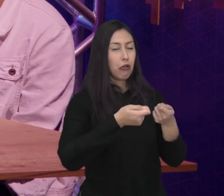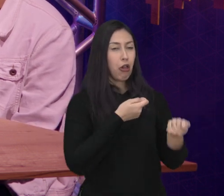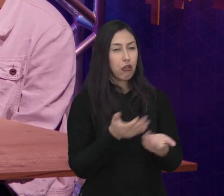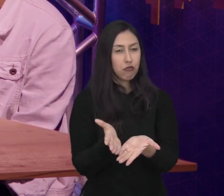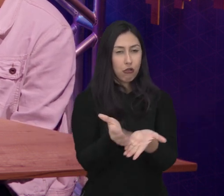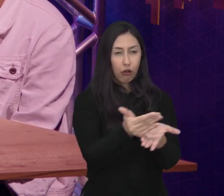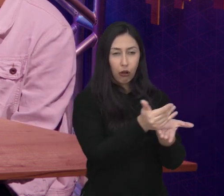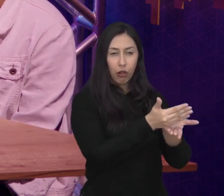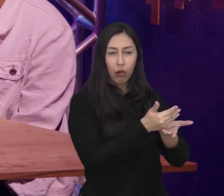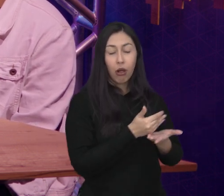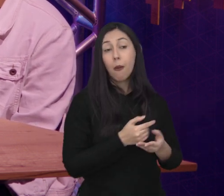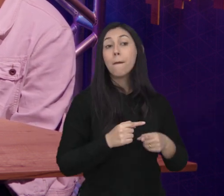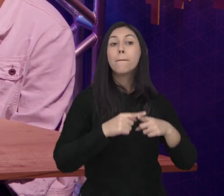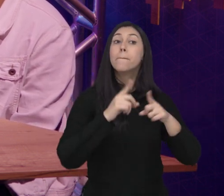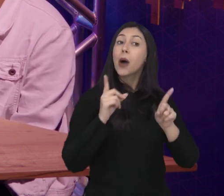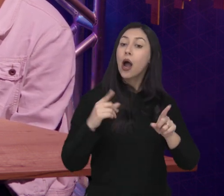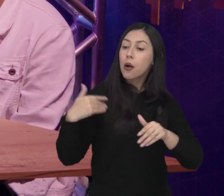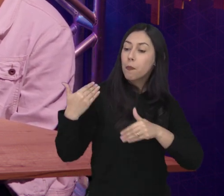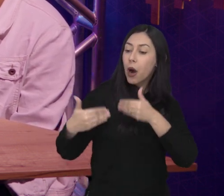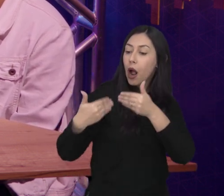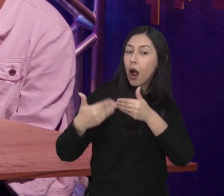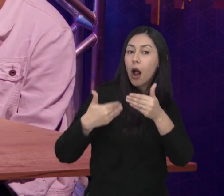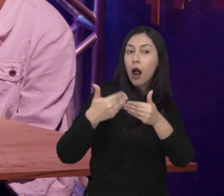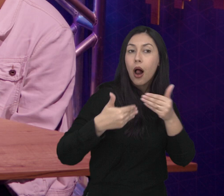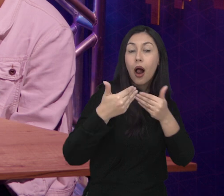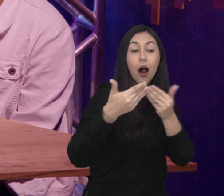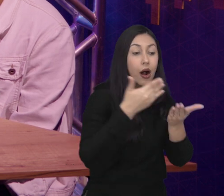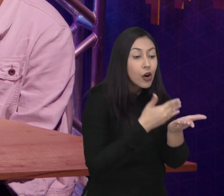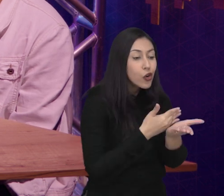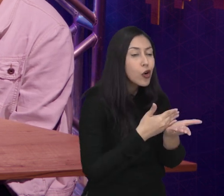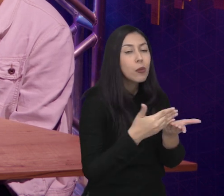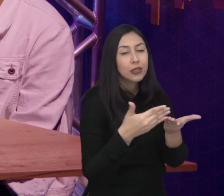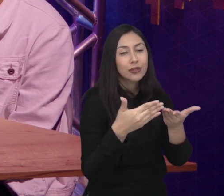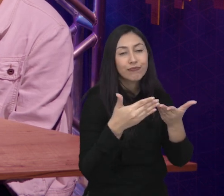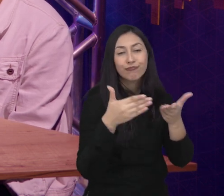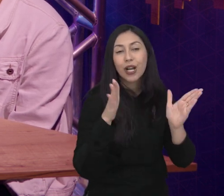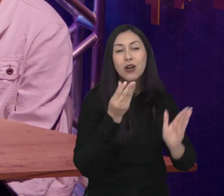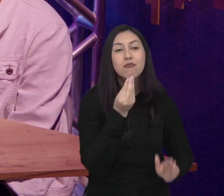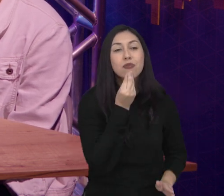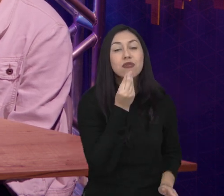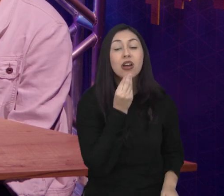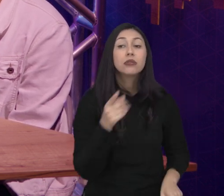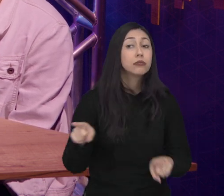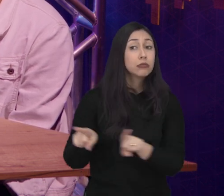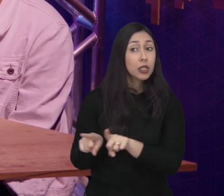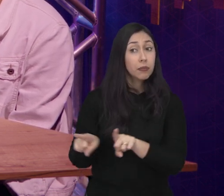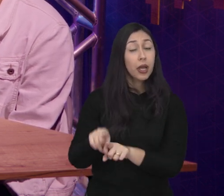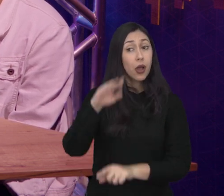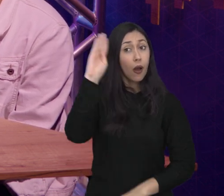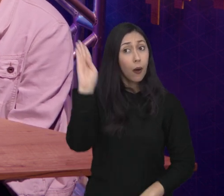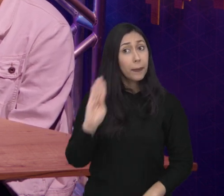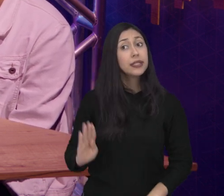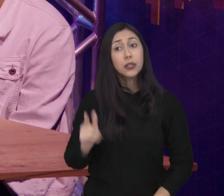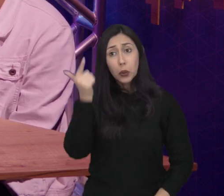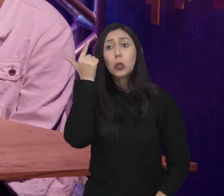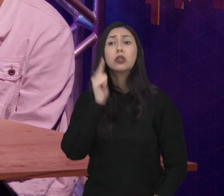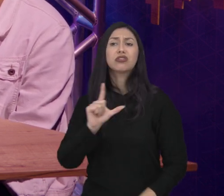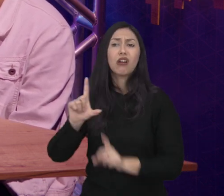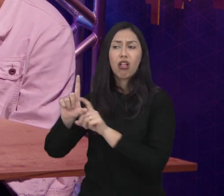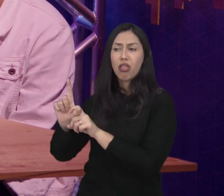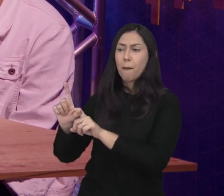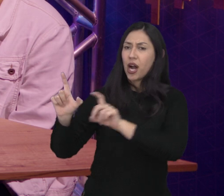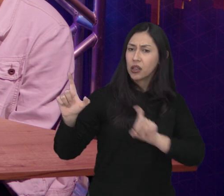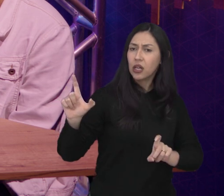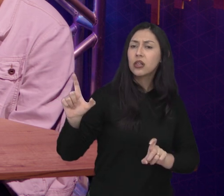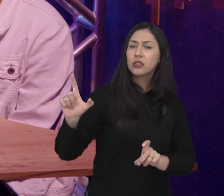por eles. Mas aí, com o tempo, eles começaram a abrir, então, as portas. E o Brasil também se tornou